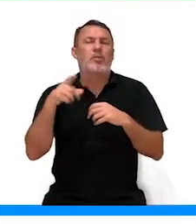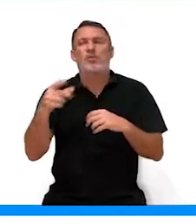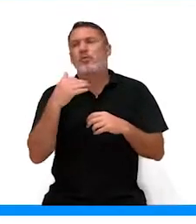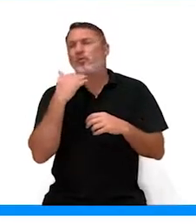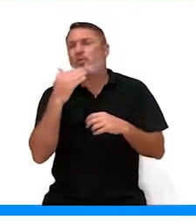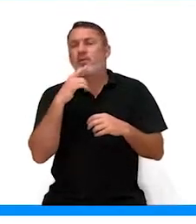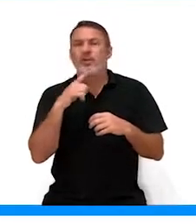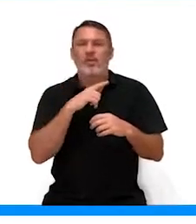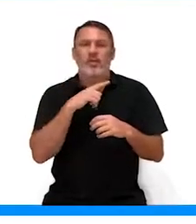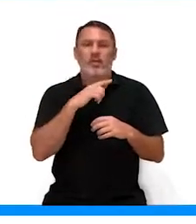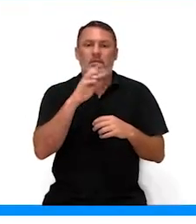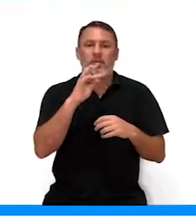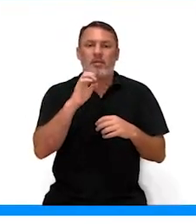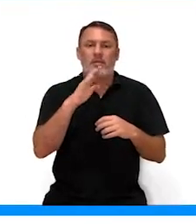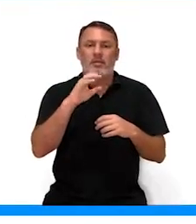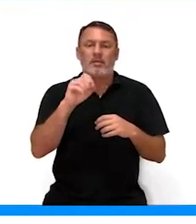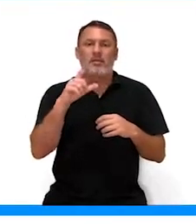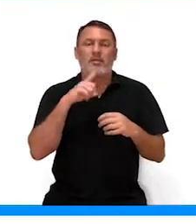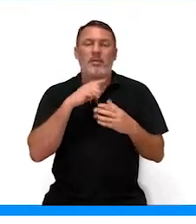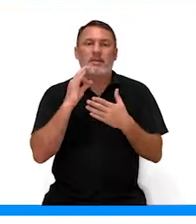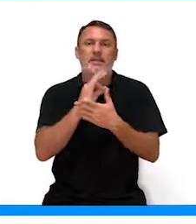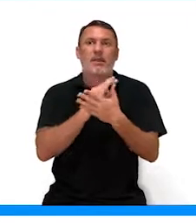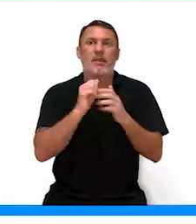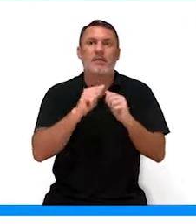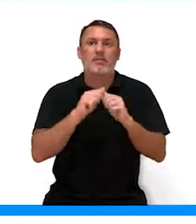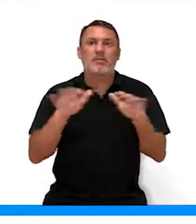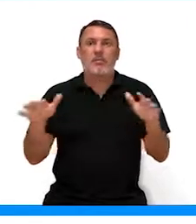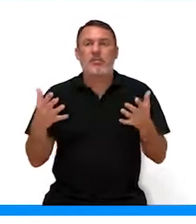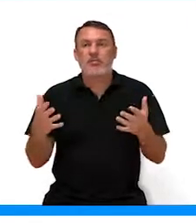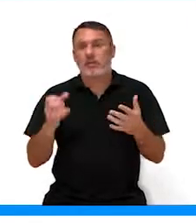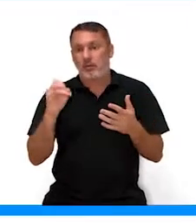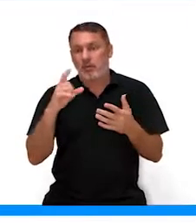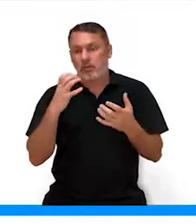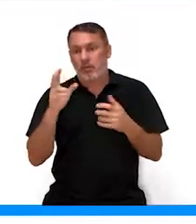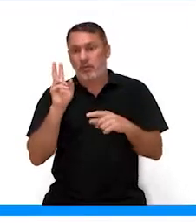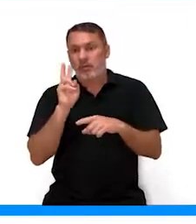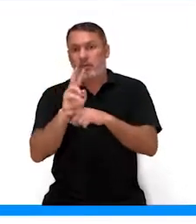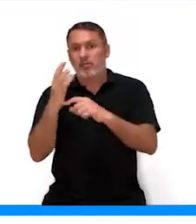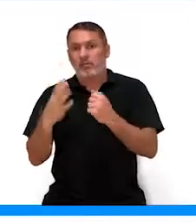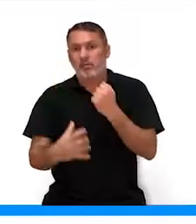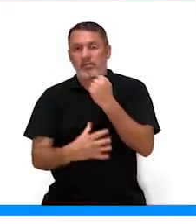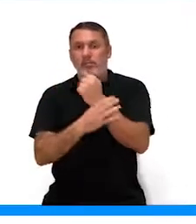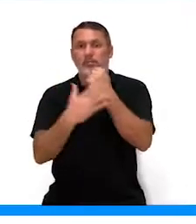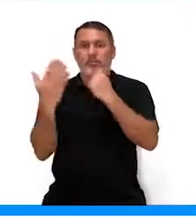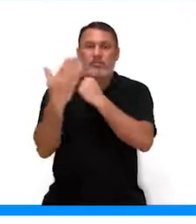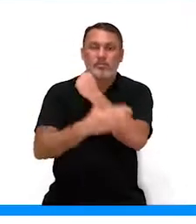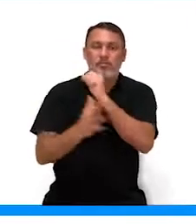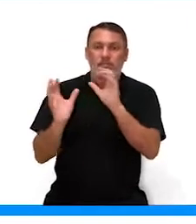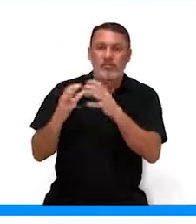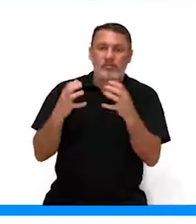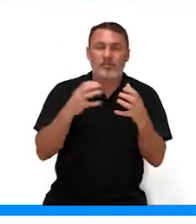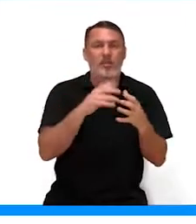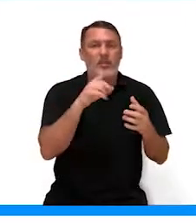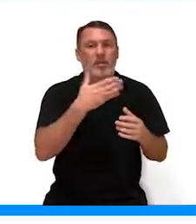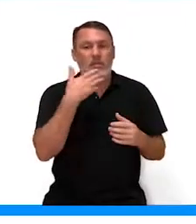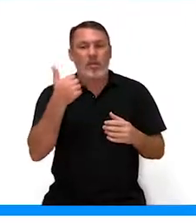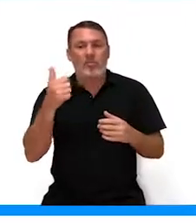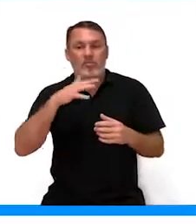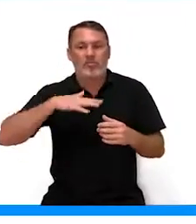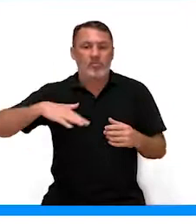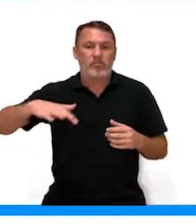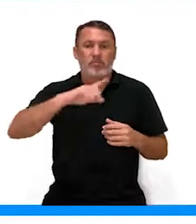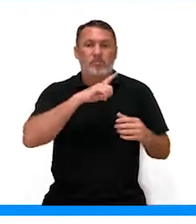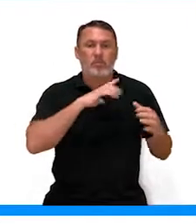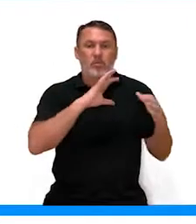para ele, não faz sentido para esse tecido ele ter células espalhadas. Se ele quer proteger para formar uma